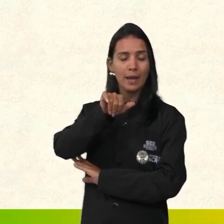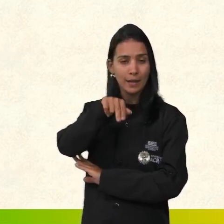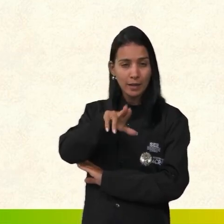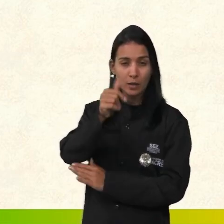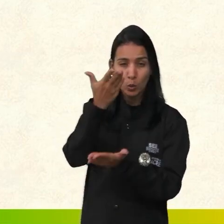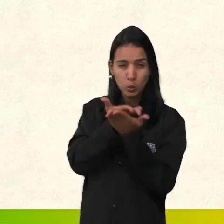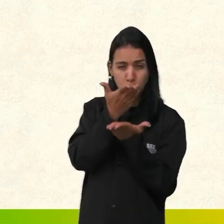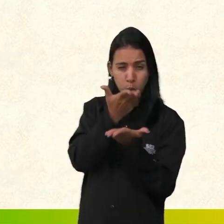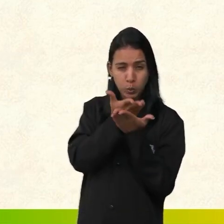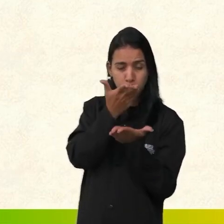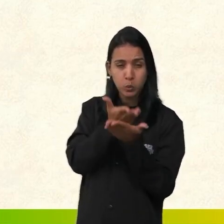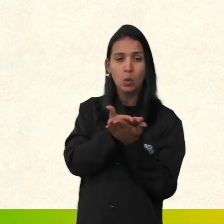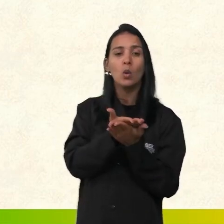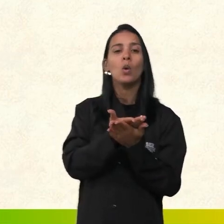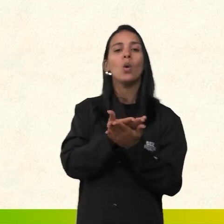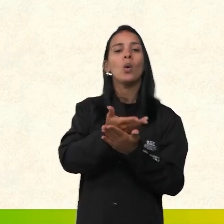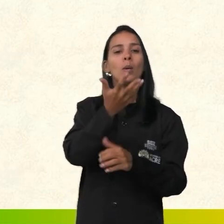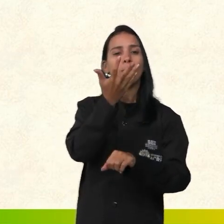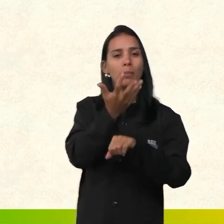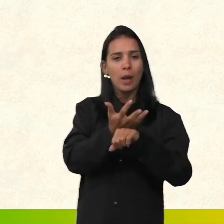de matemática.